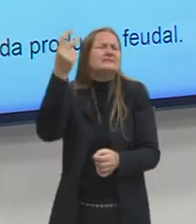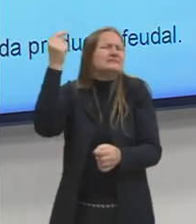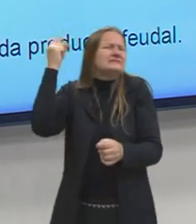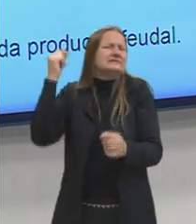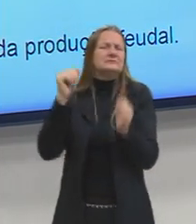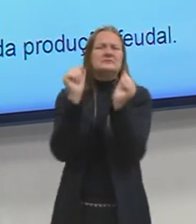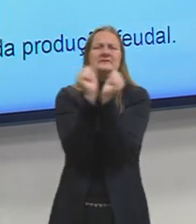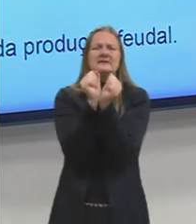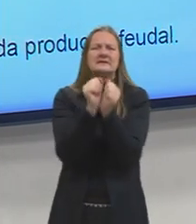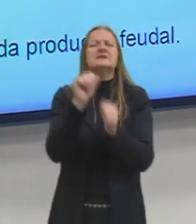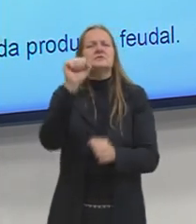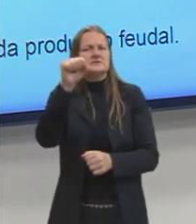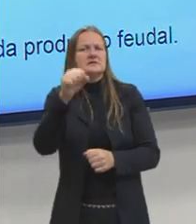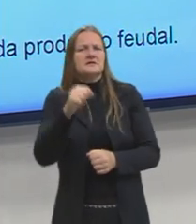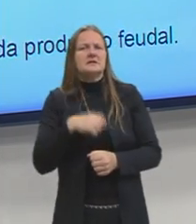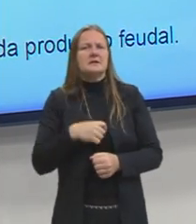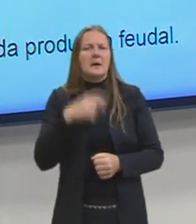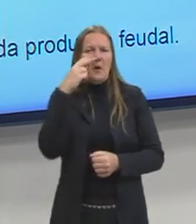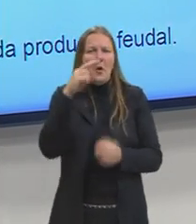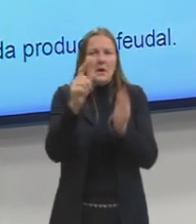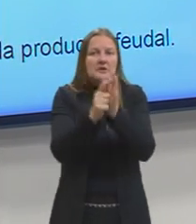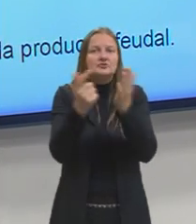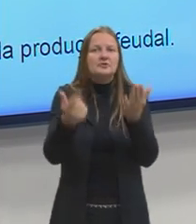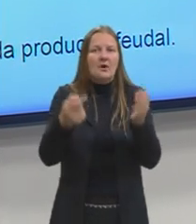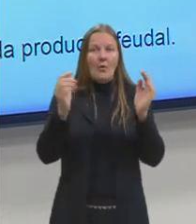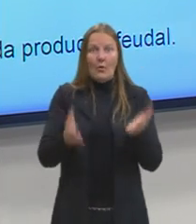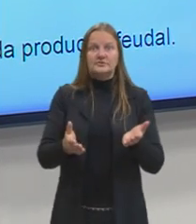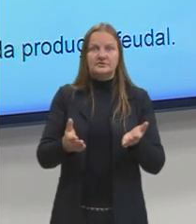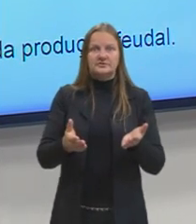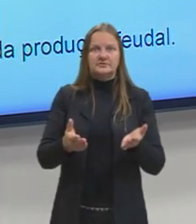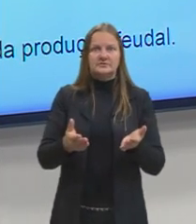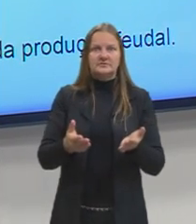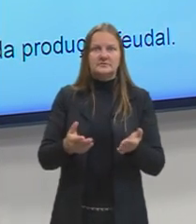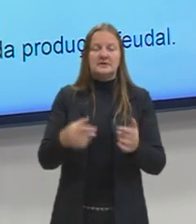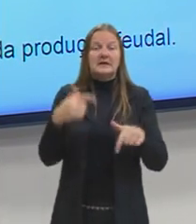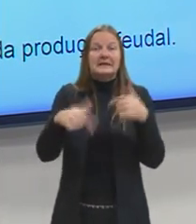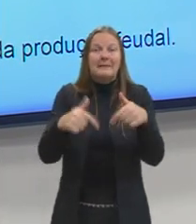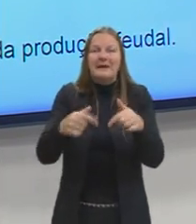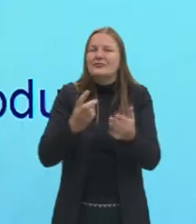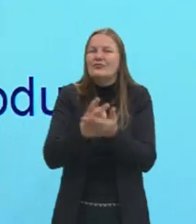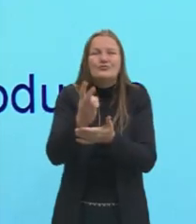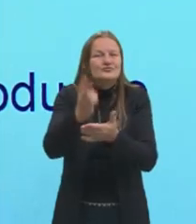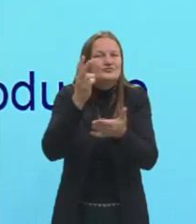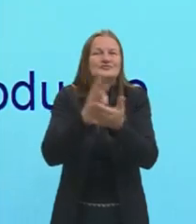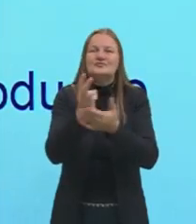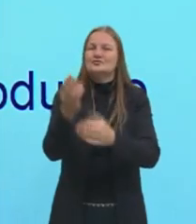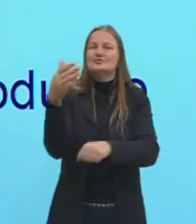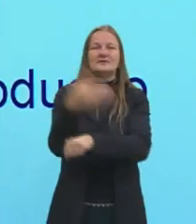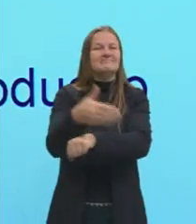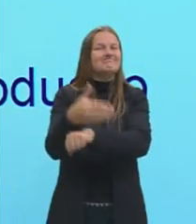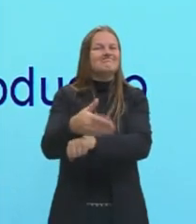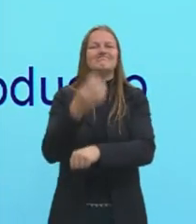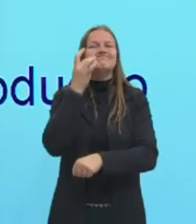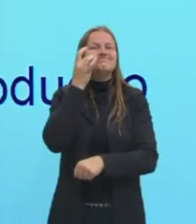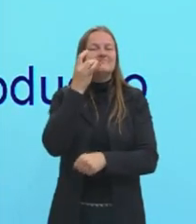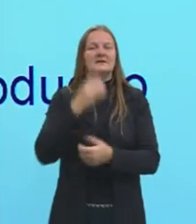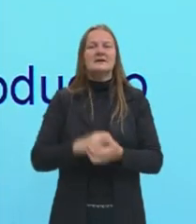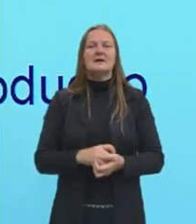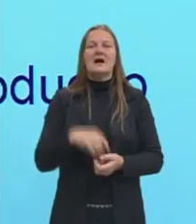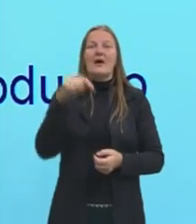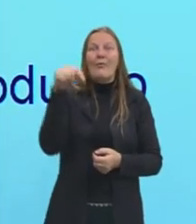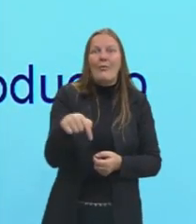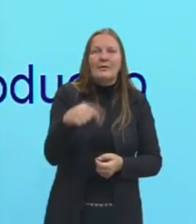Claro filha pega lá o jornal de hoje trabalho escravo continua presente só esse ano